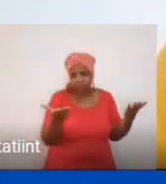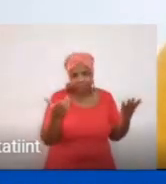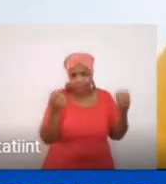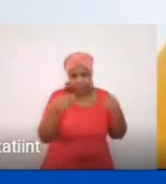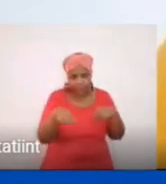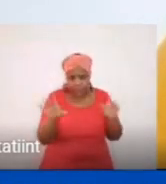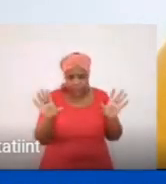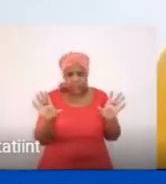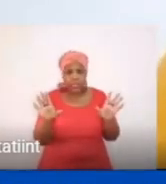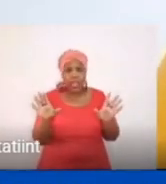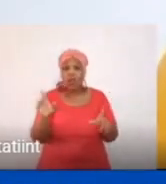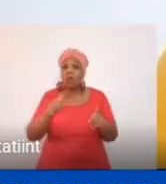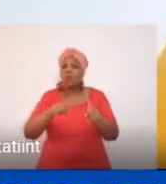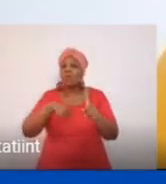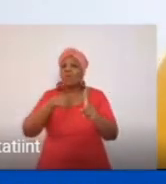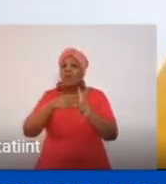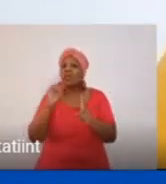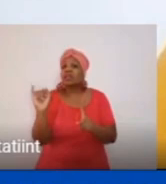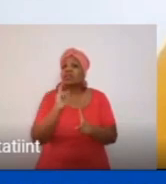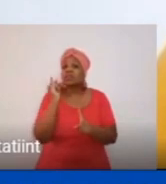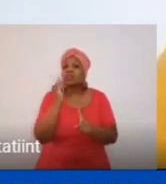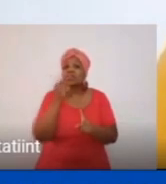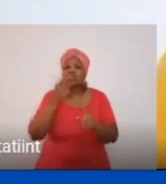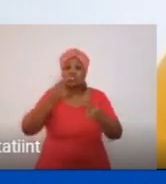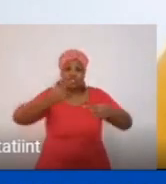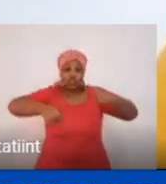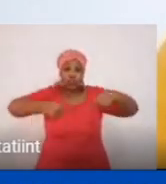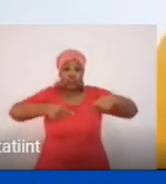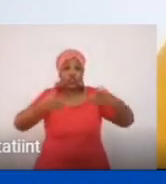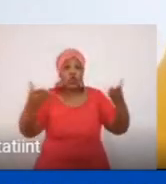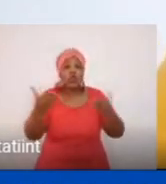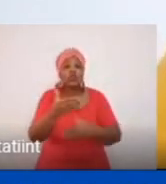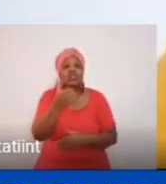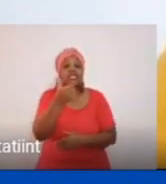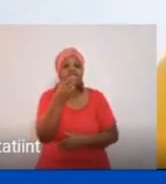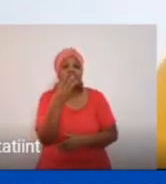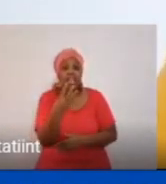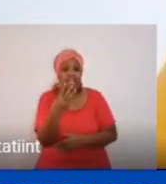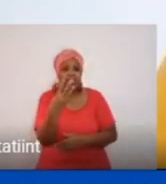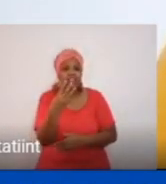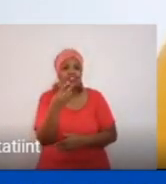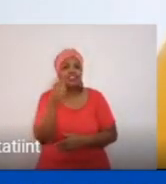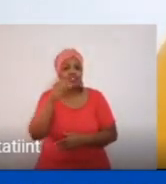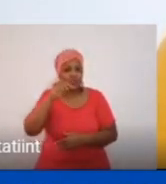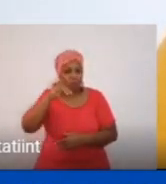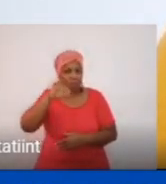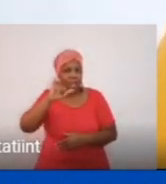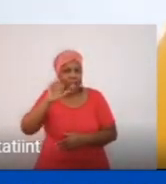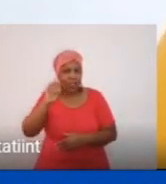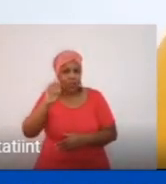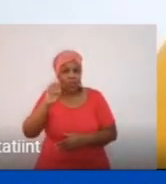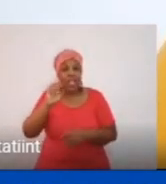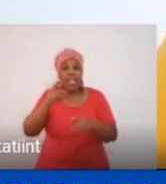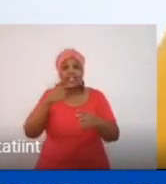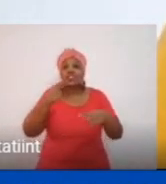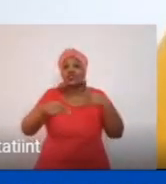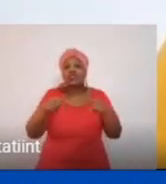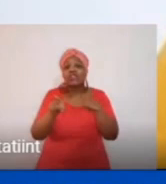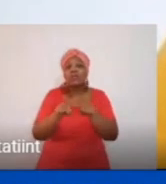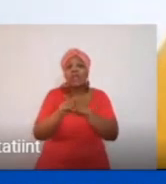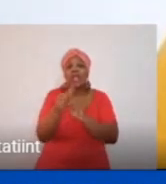Eu acho que mais importante, por exemplo, do que discutir o 13 de maio no Brasil é discutir o 14 de maio no Brasil. O 14 de maio, ele é